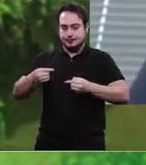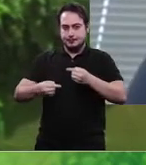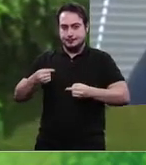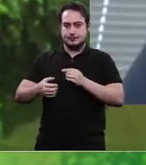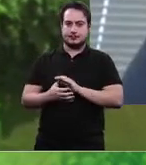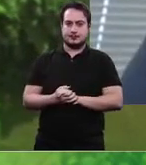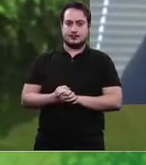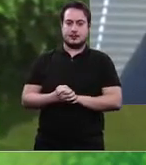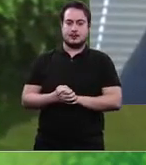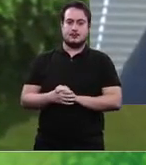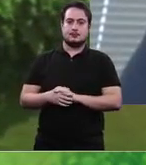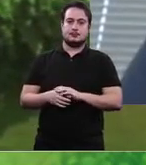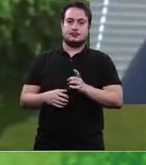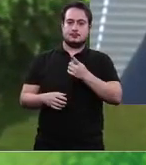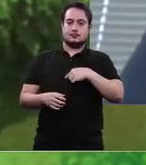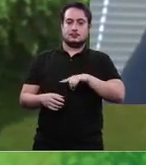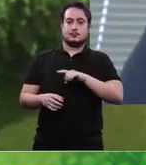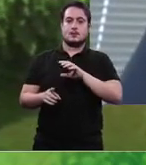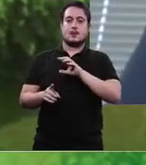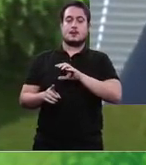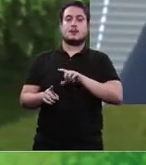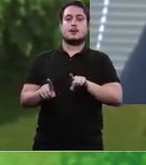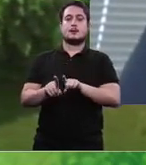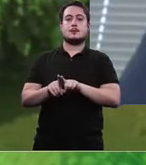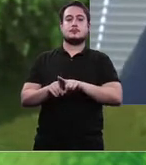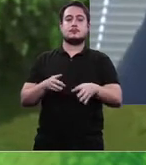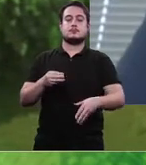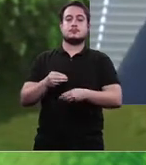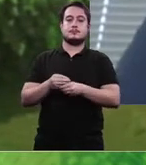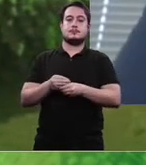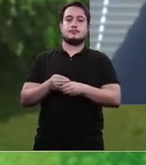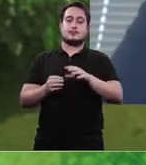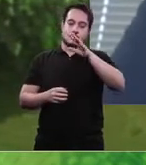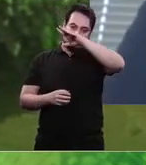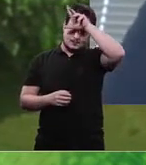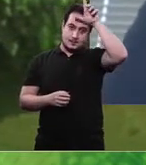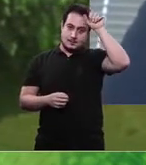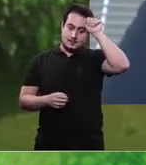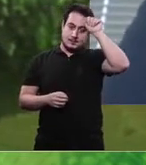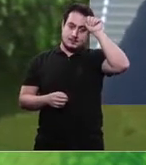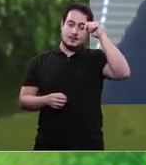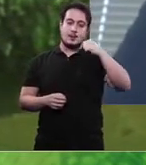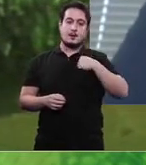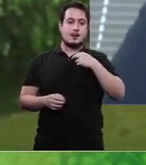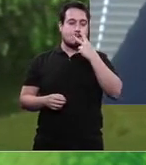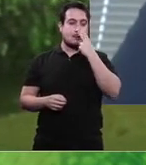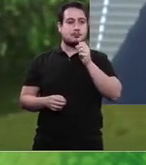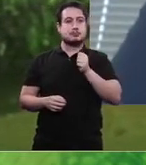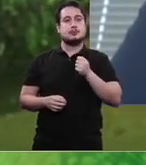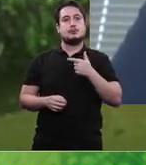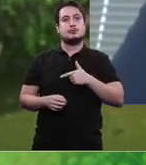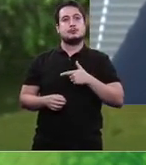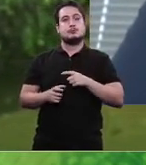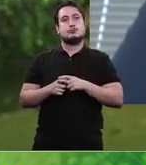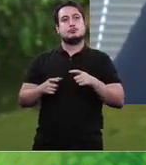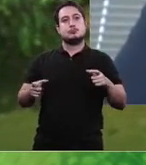para o negócio, e isso em parte se aplica também à Amazônia. Eu acho que, de toda